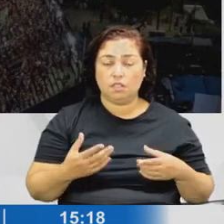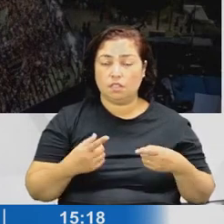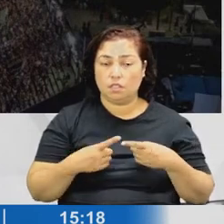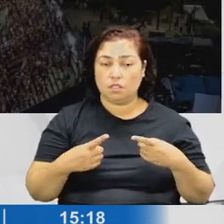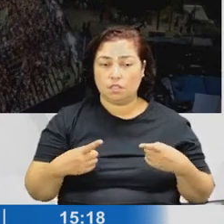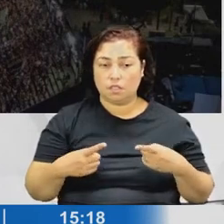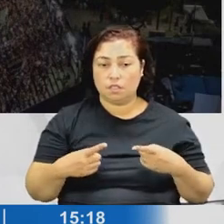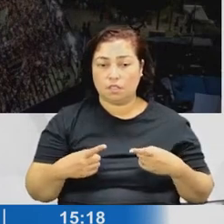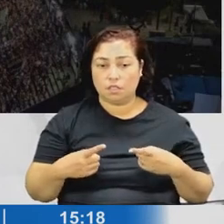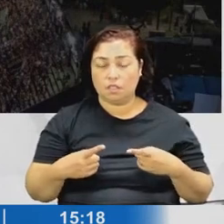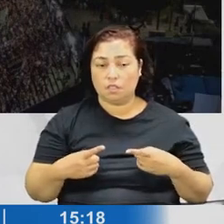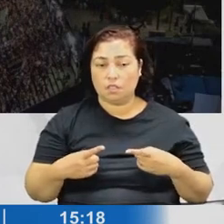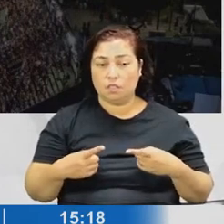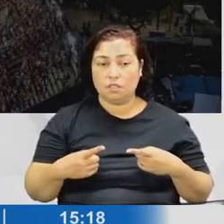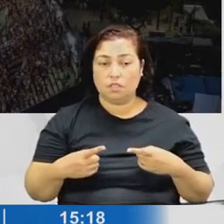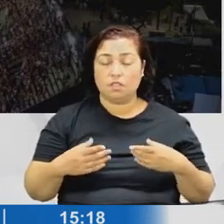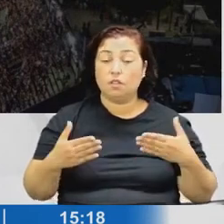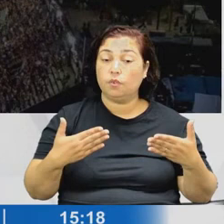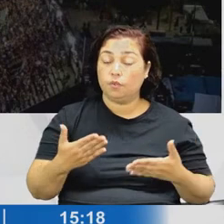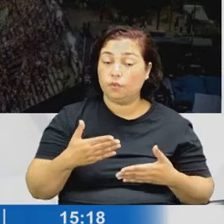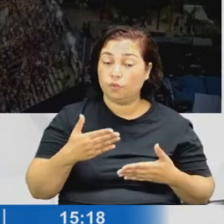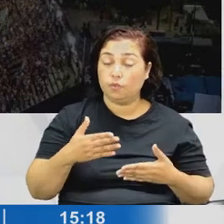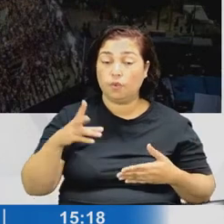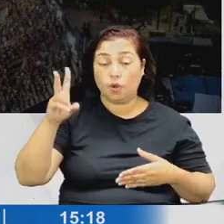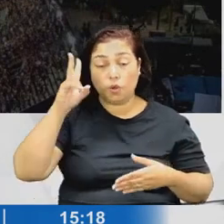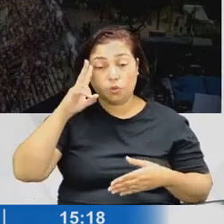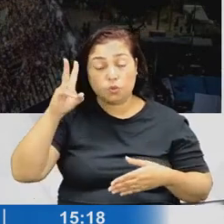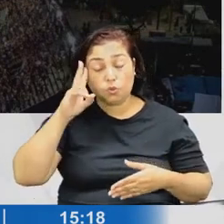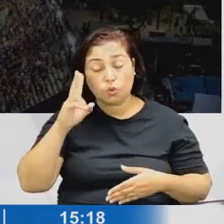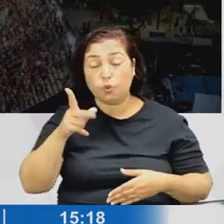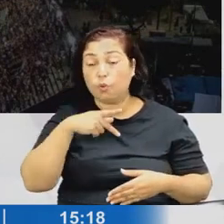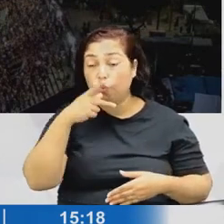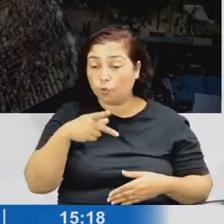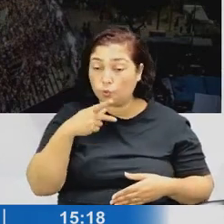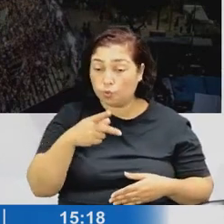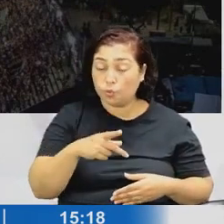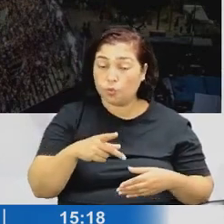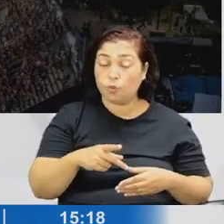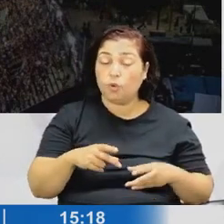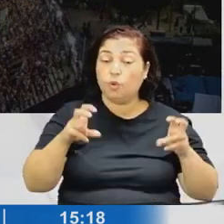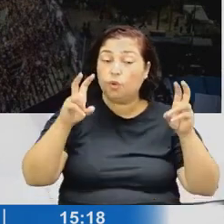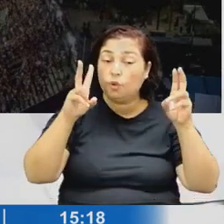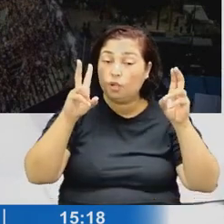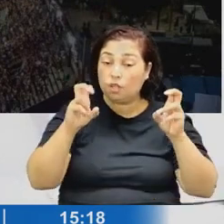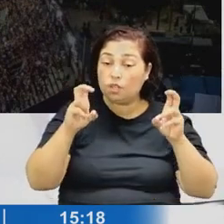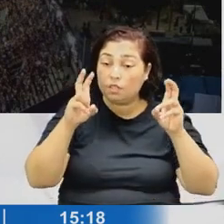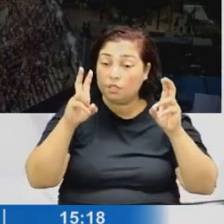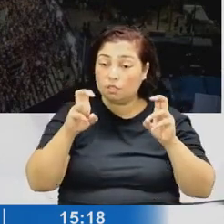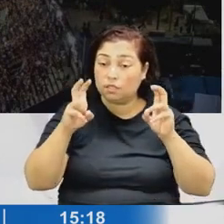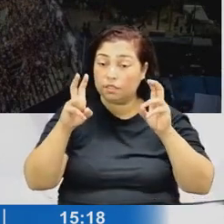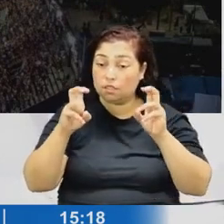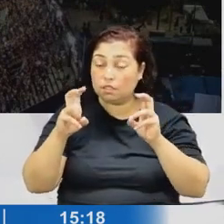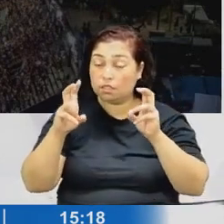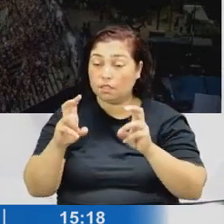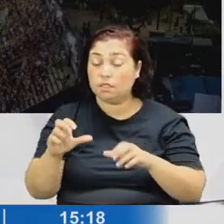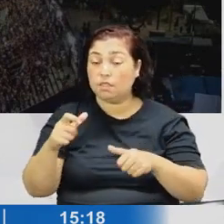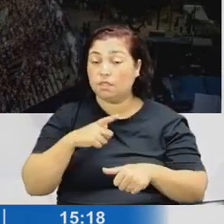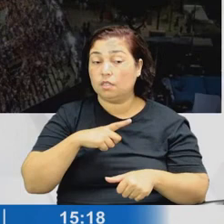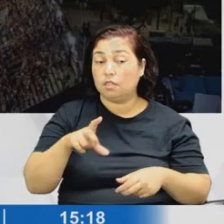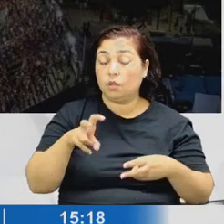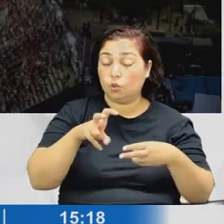Povo da reforma agrária e vai indo né do racismo cada assunto tem o seu carro alegórico sua exalas